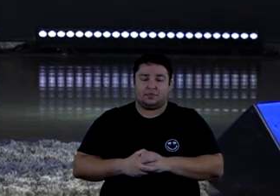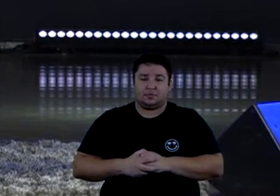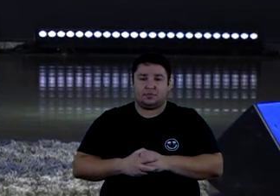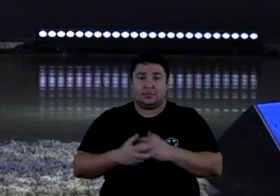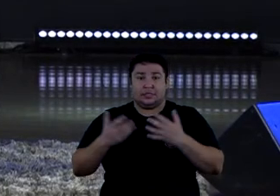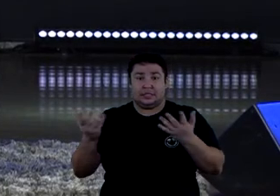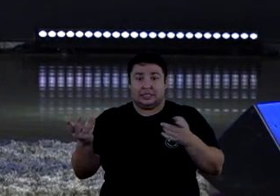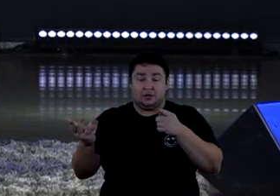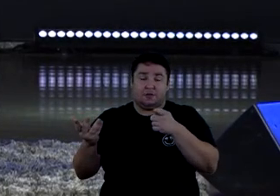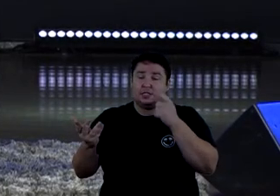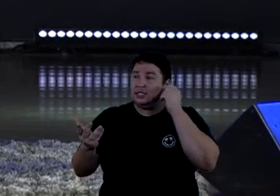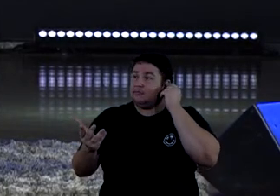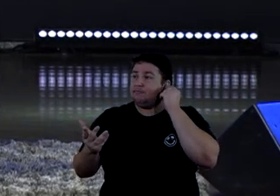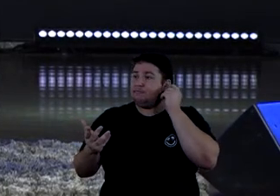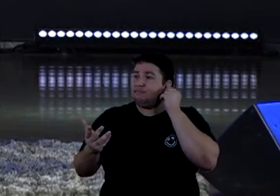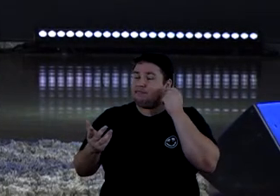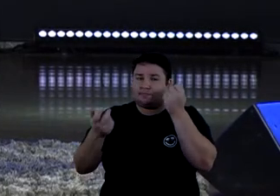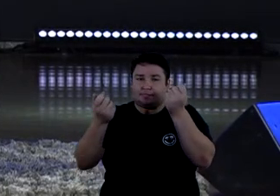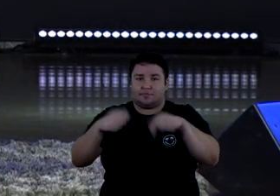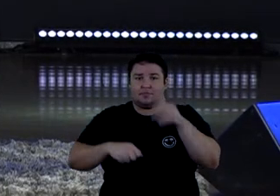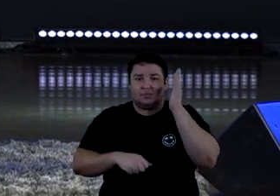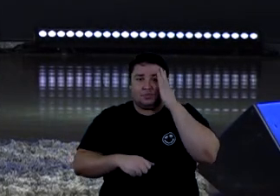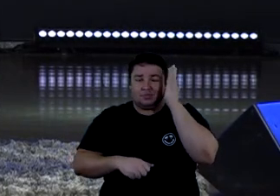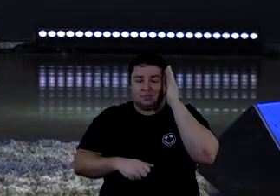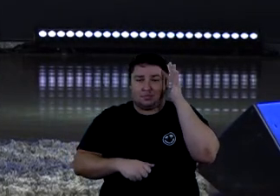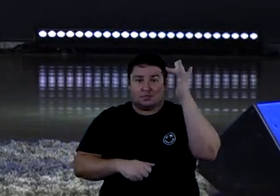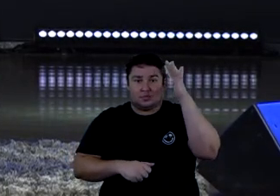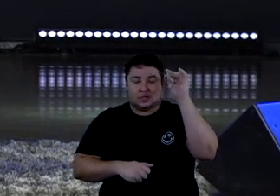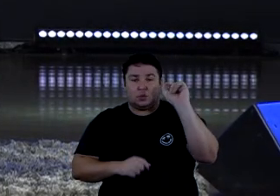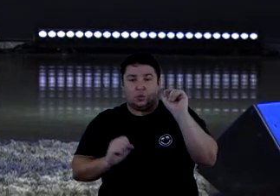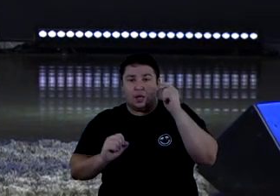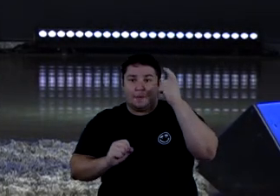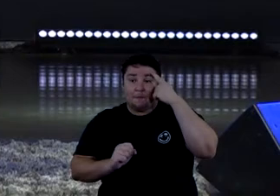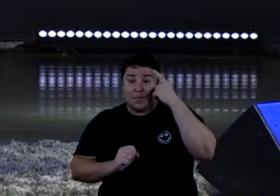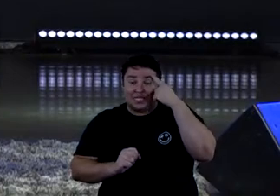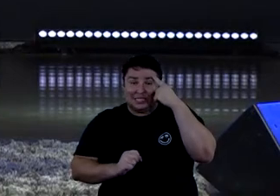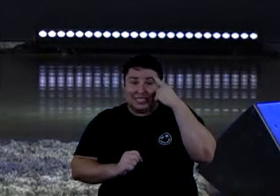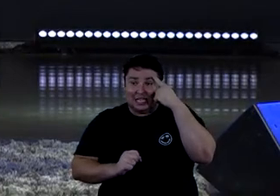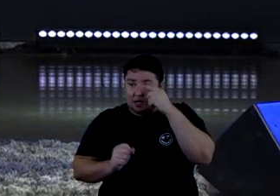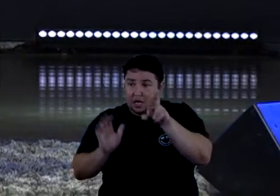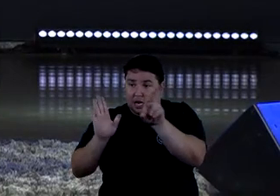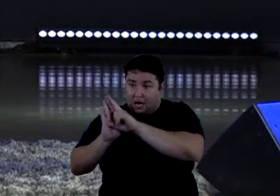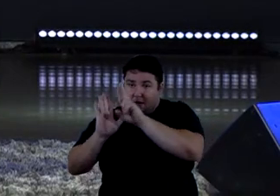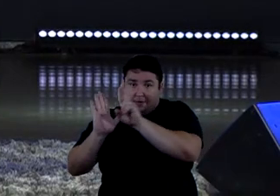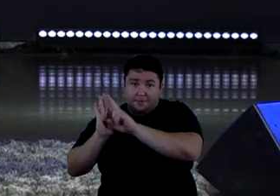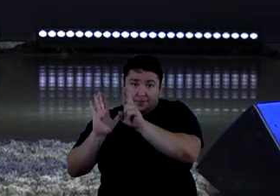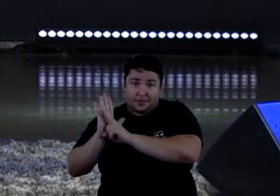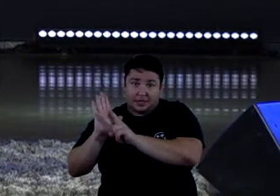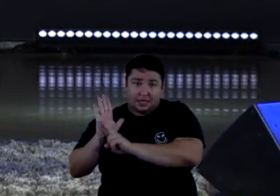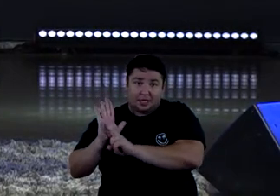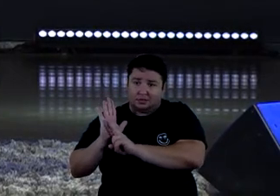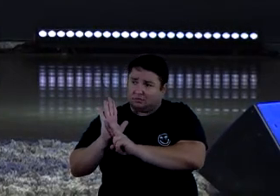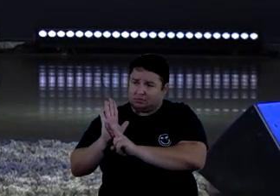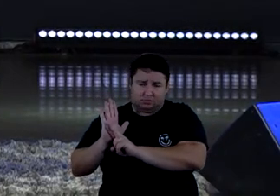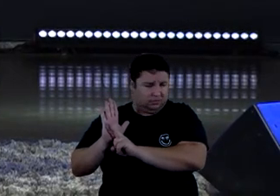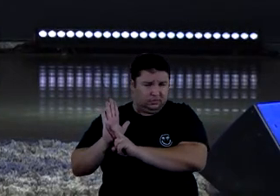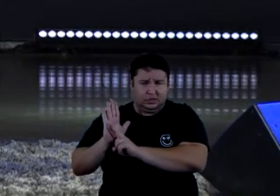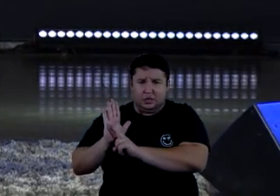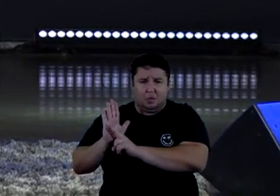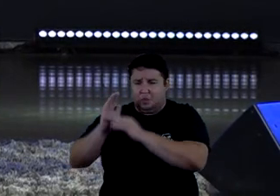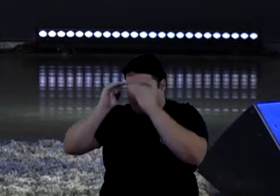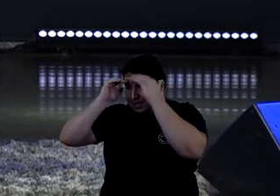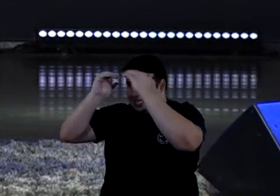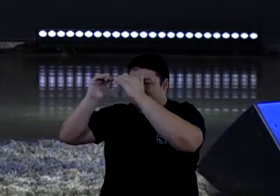Então você tem entendimento, te leva a pensar por princípios, não por regras religiosas. Quem